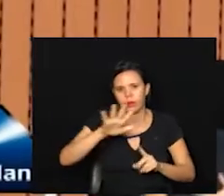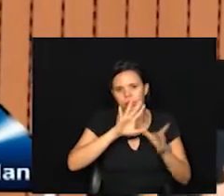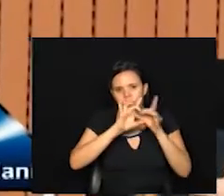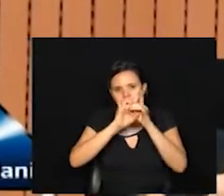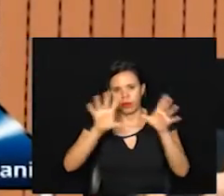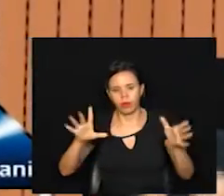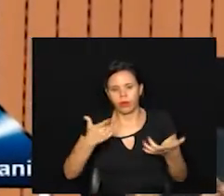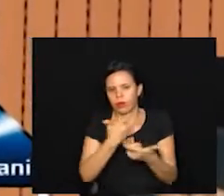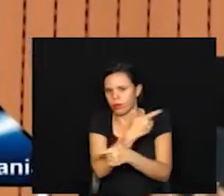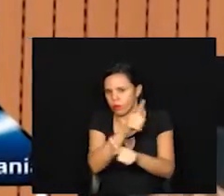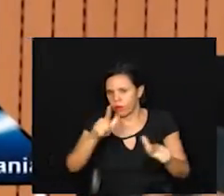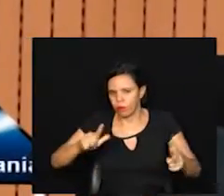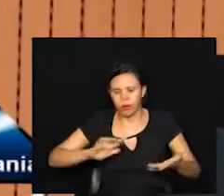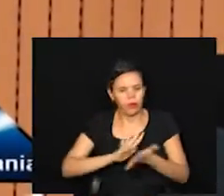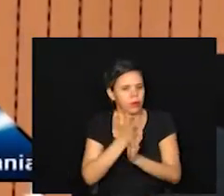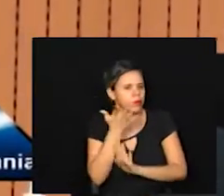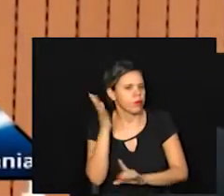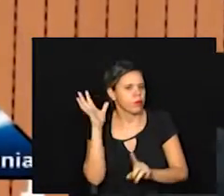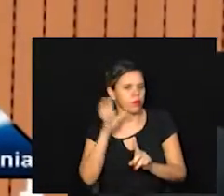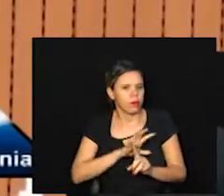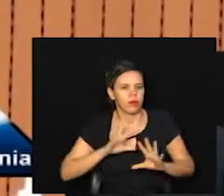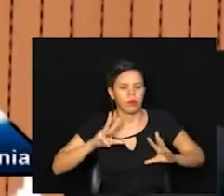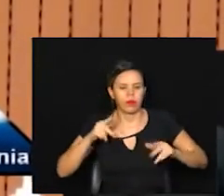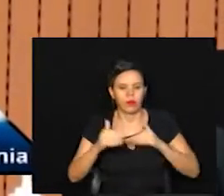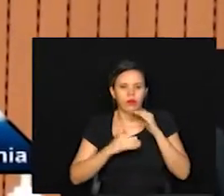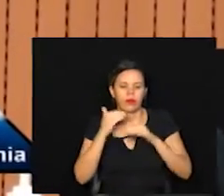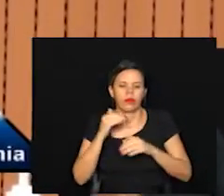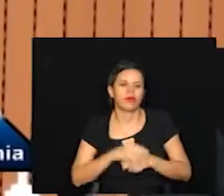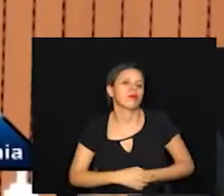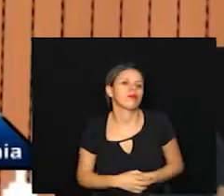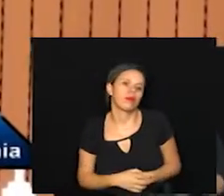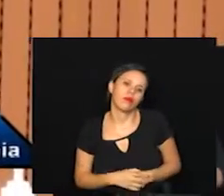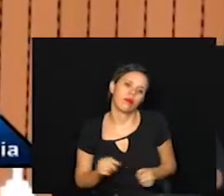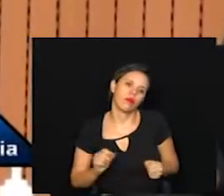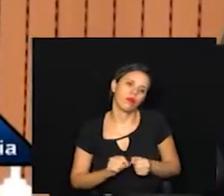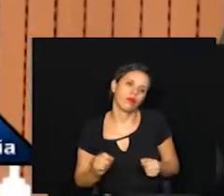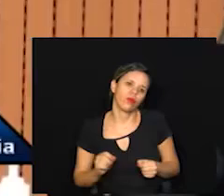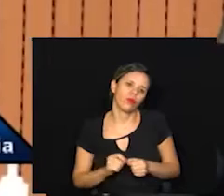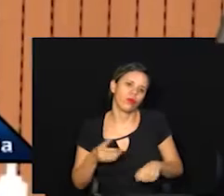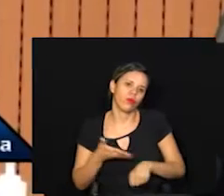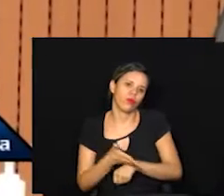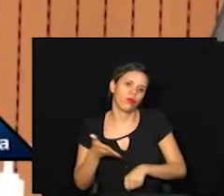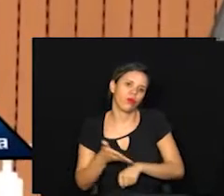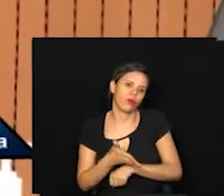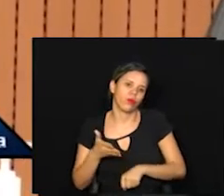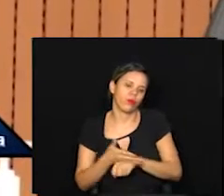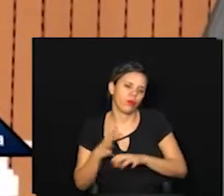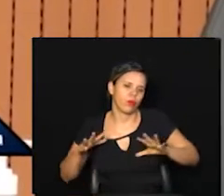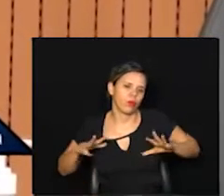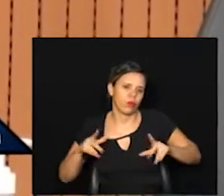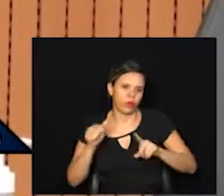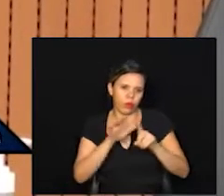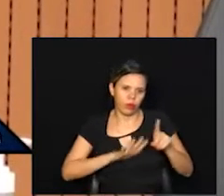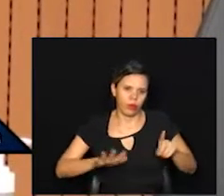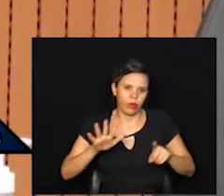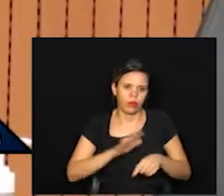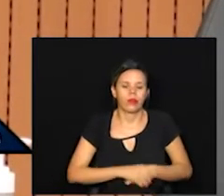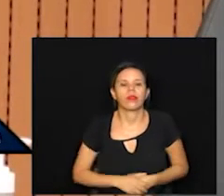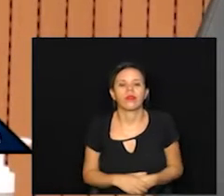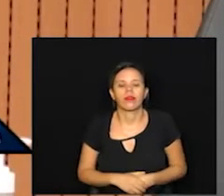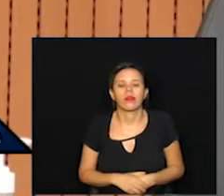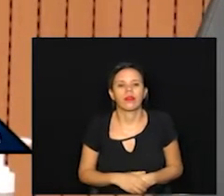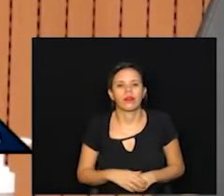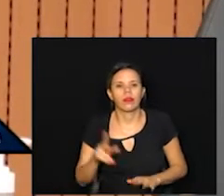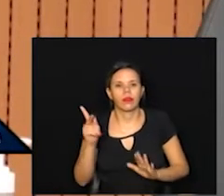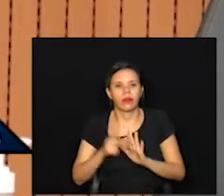de discriminação e opressão em todos os níveis e deve ser feito com a participação de toda a sociedade. O